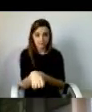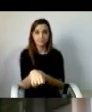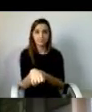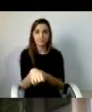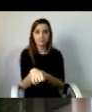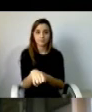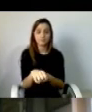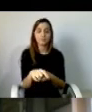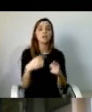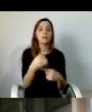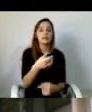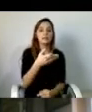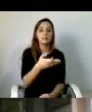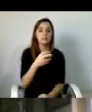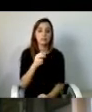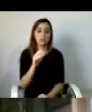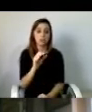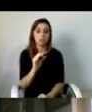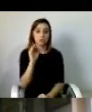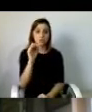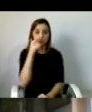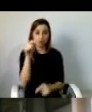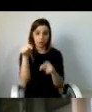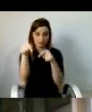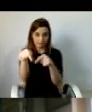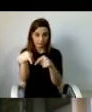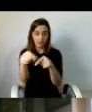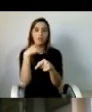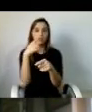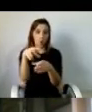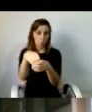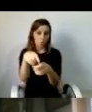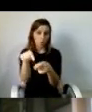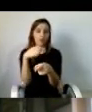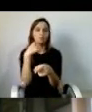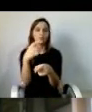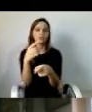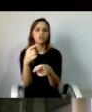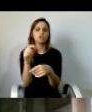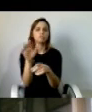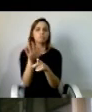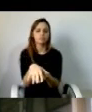e 73% destas pessoas referiram que acham que tal se deve à sua deficiência.